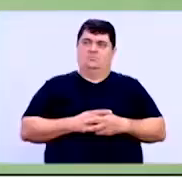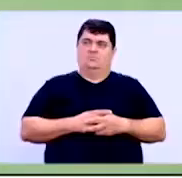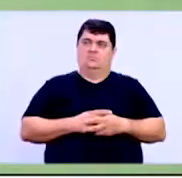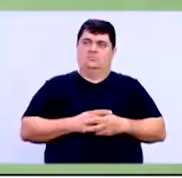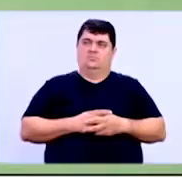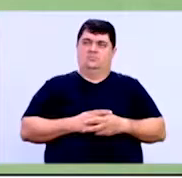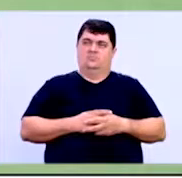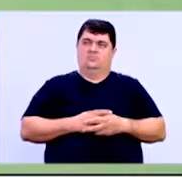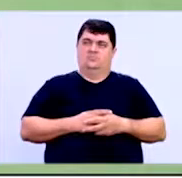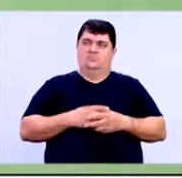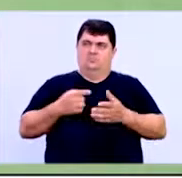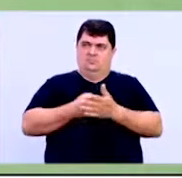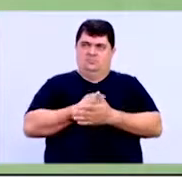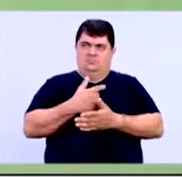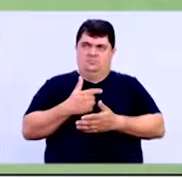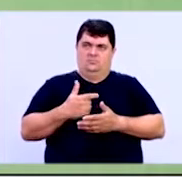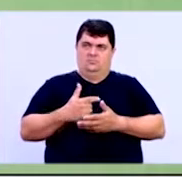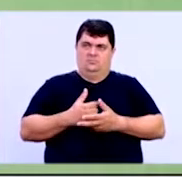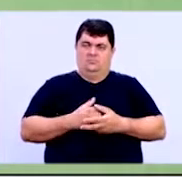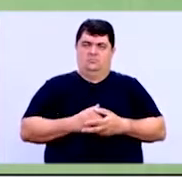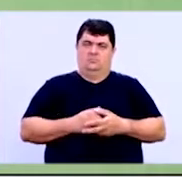Alguma pergunta?